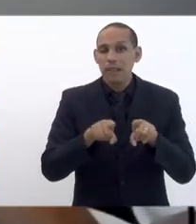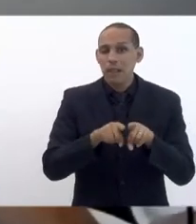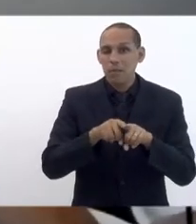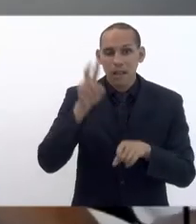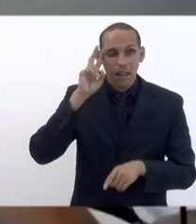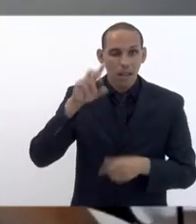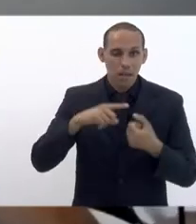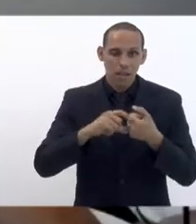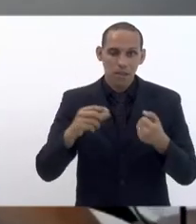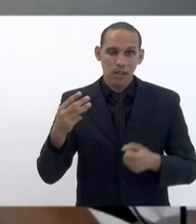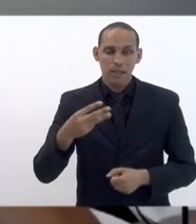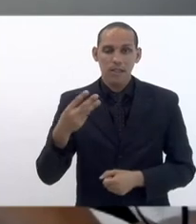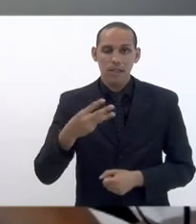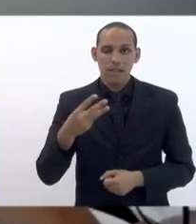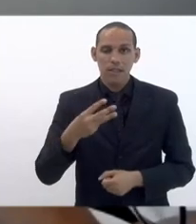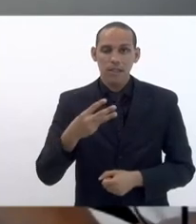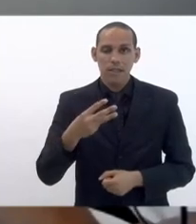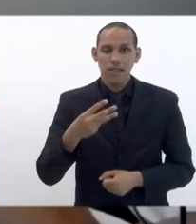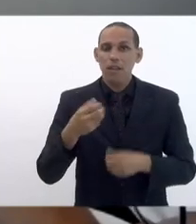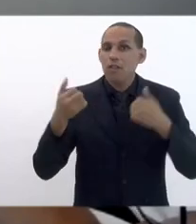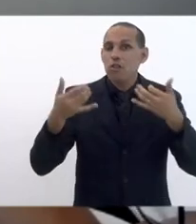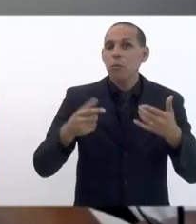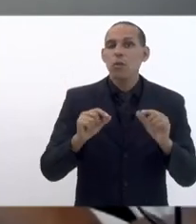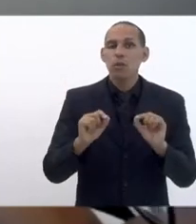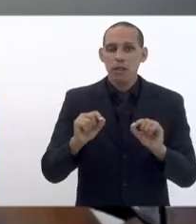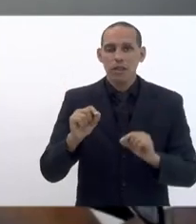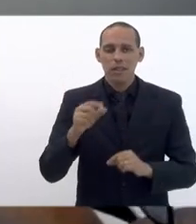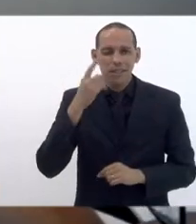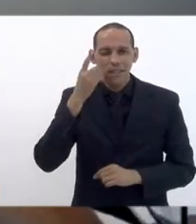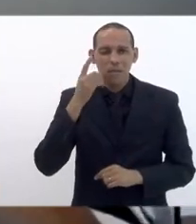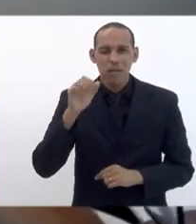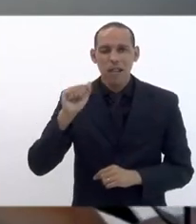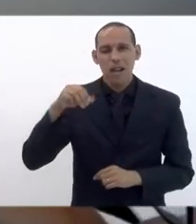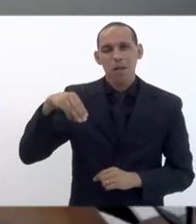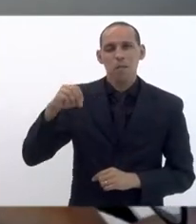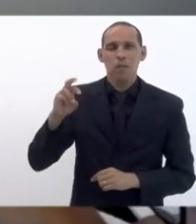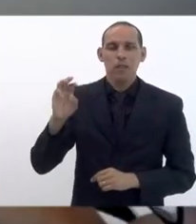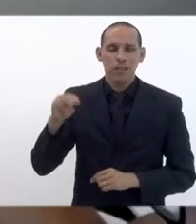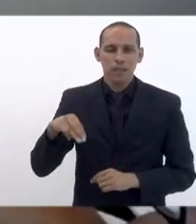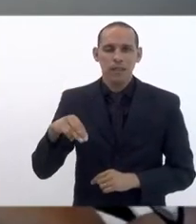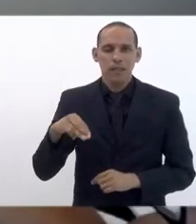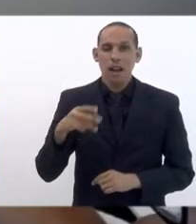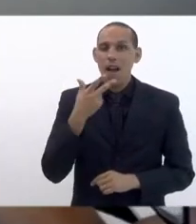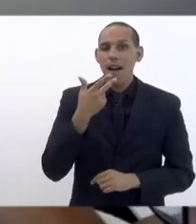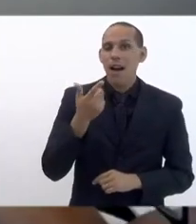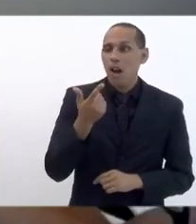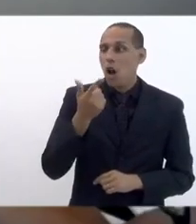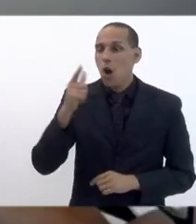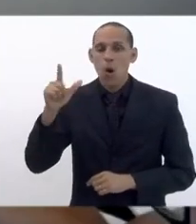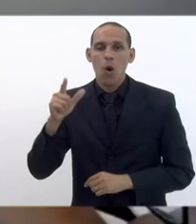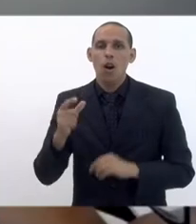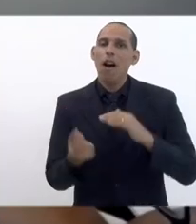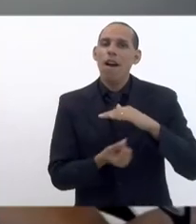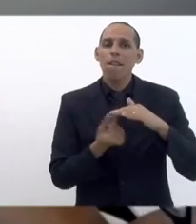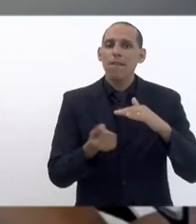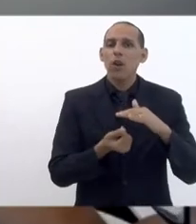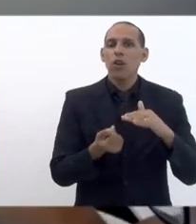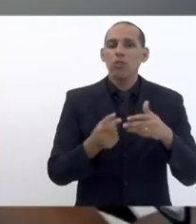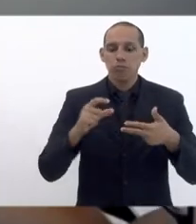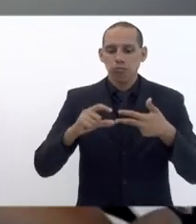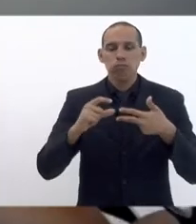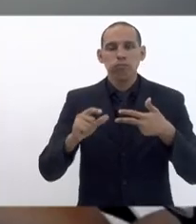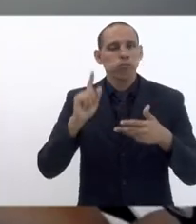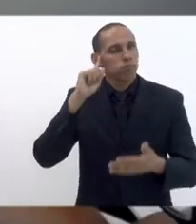do projeto faz menção também, Rodrigo, a qualquer outra fonte de custeio designada pelo Poder Executivo, na